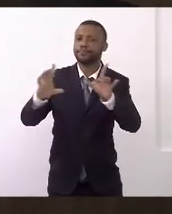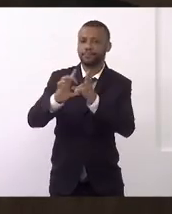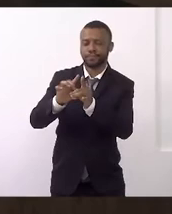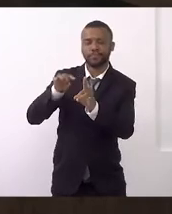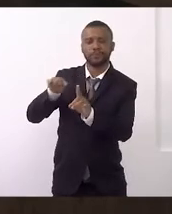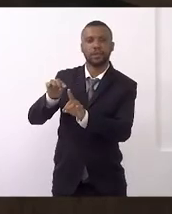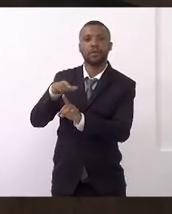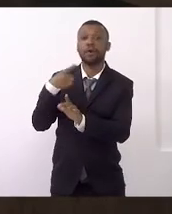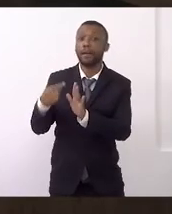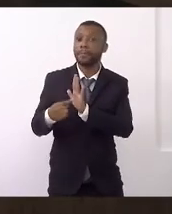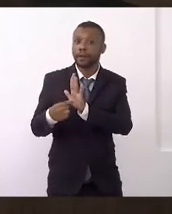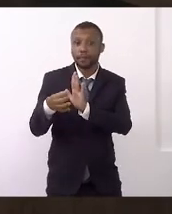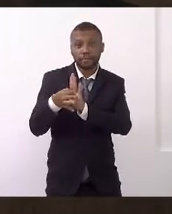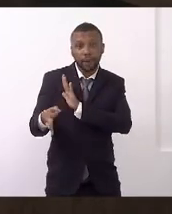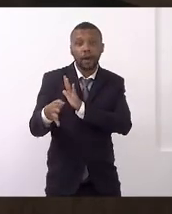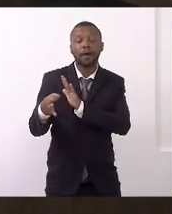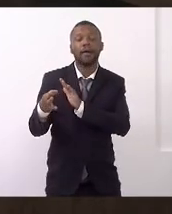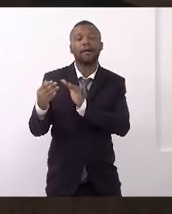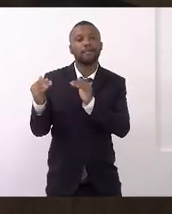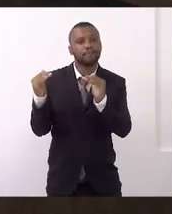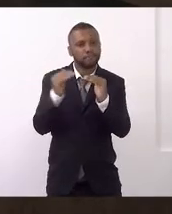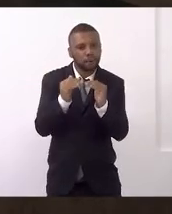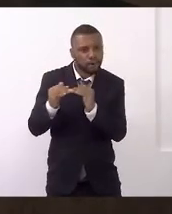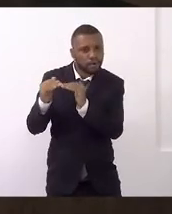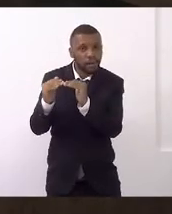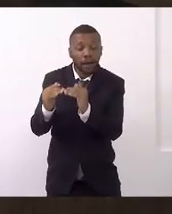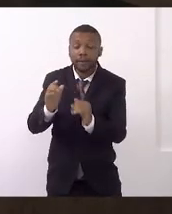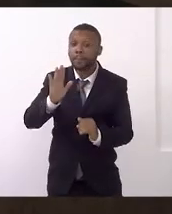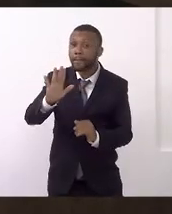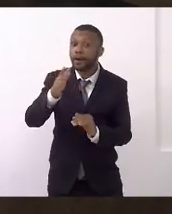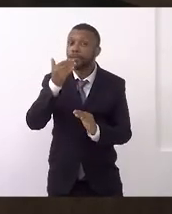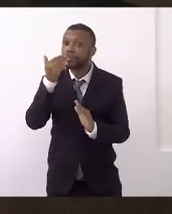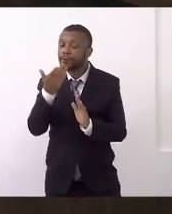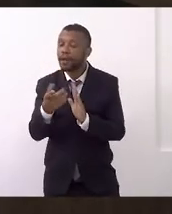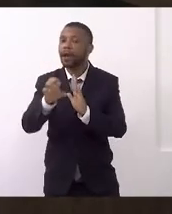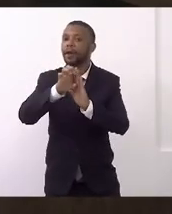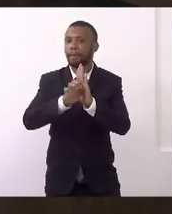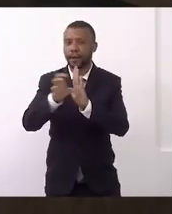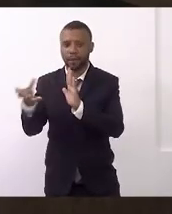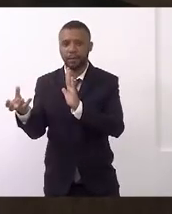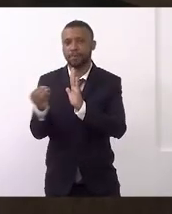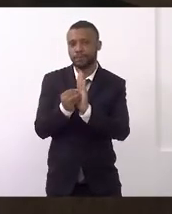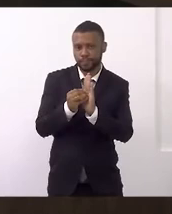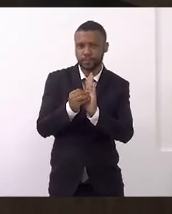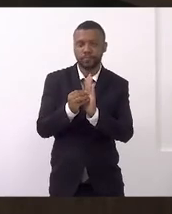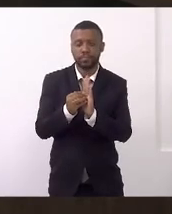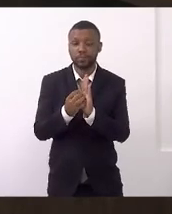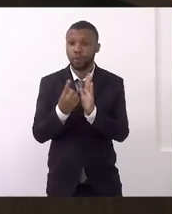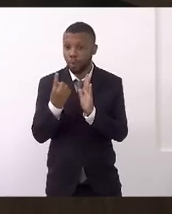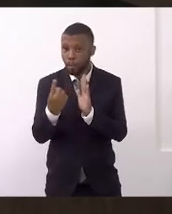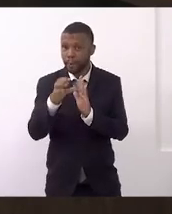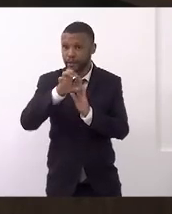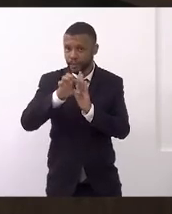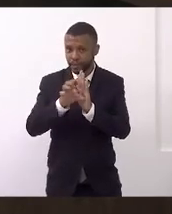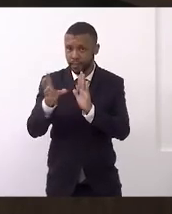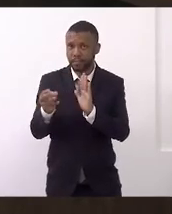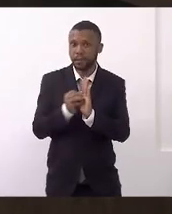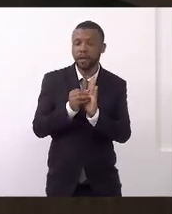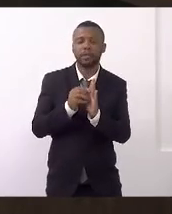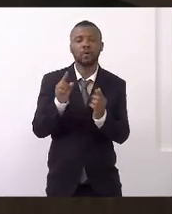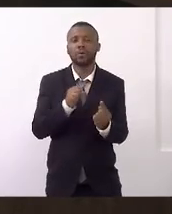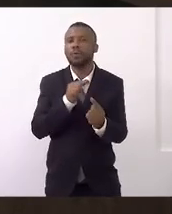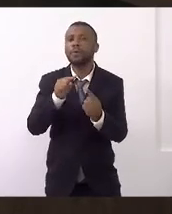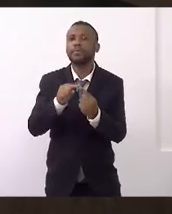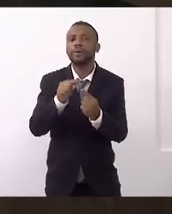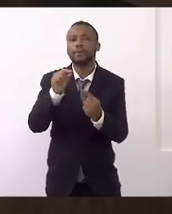apresentar um parecer favorável com emendas. Uma das emendas para deslocar